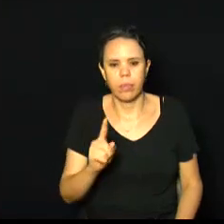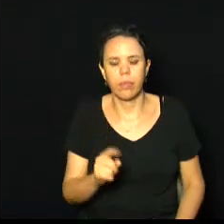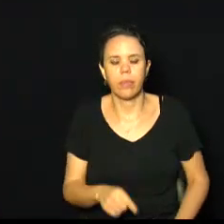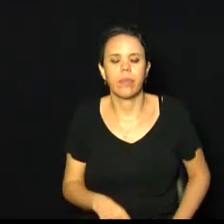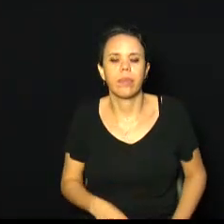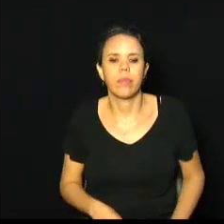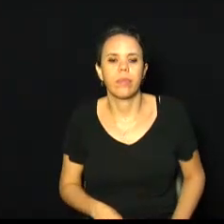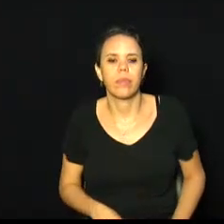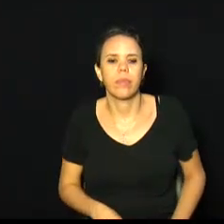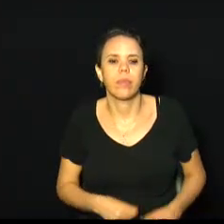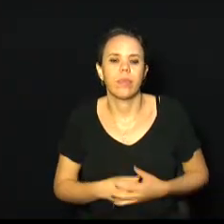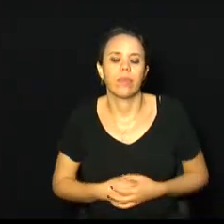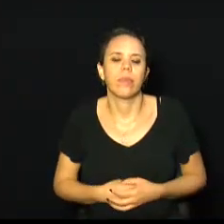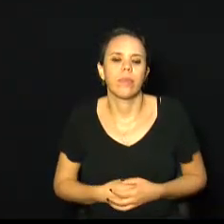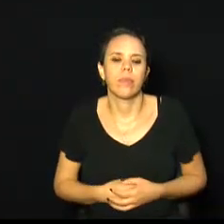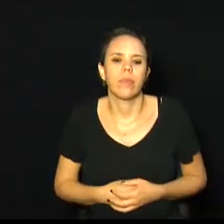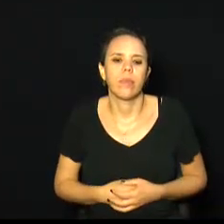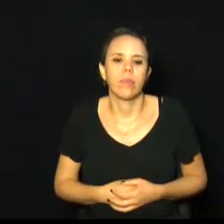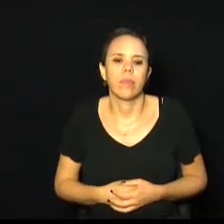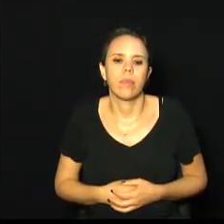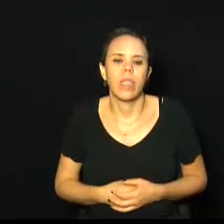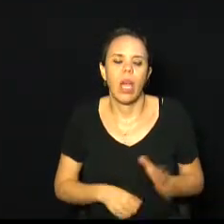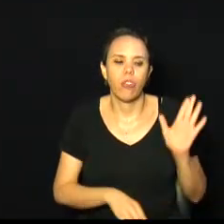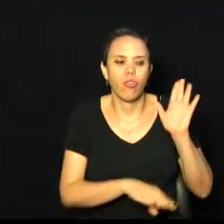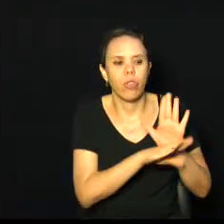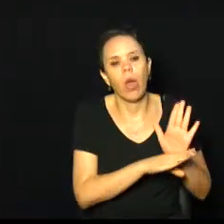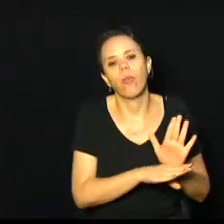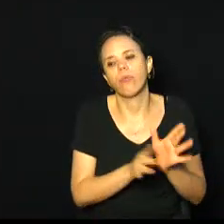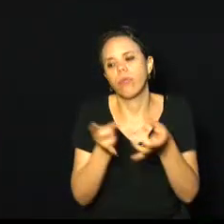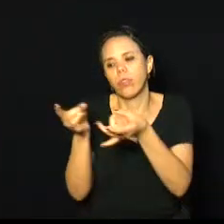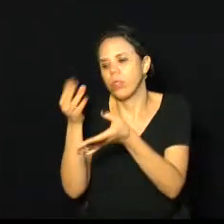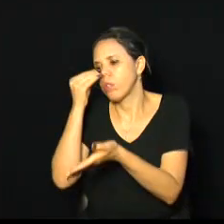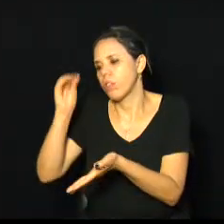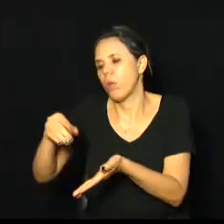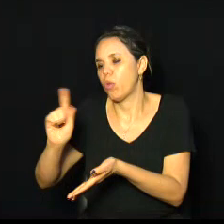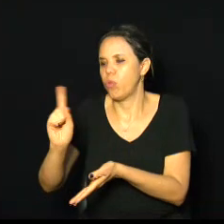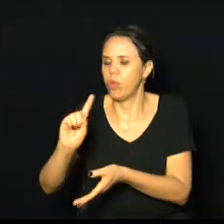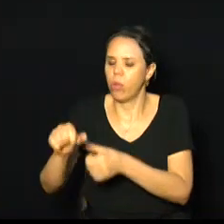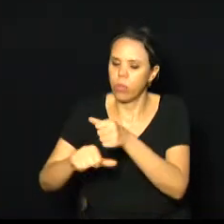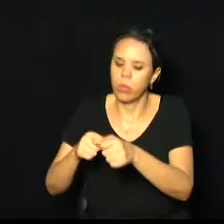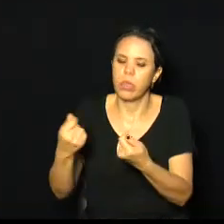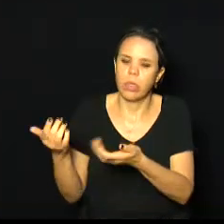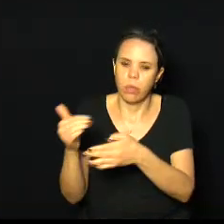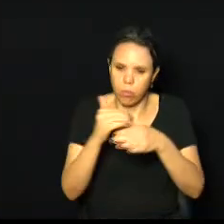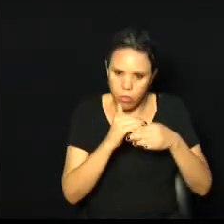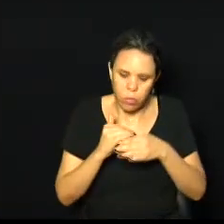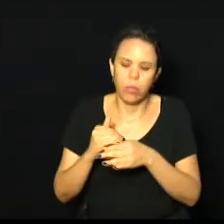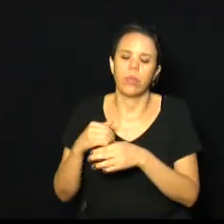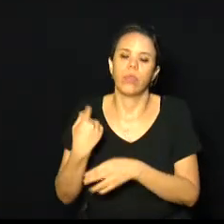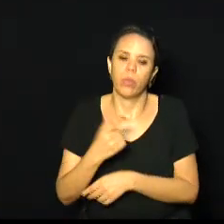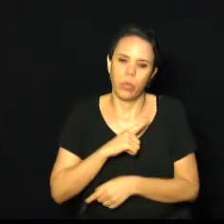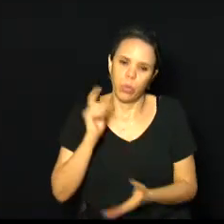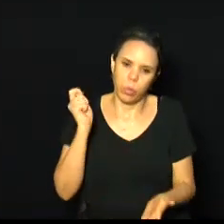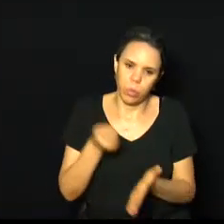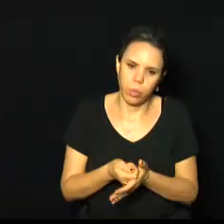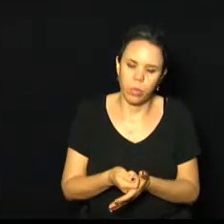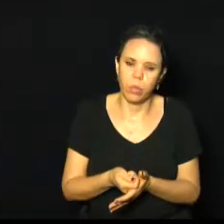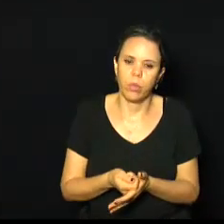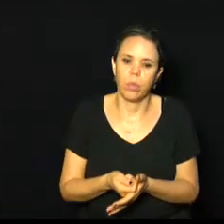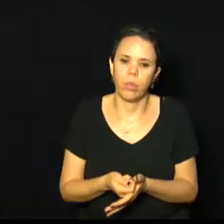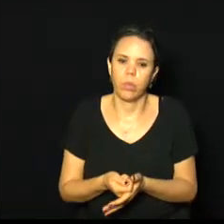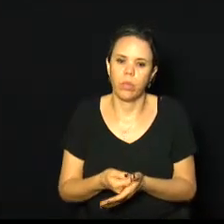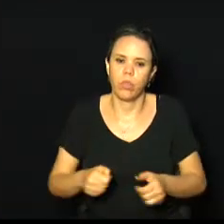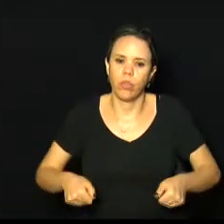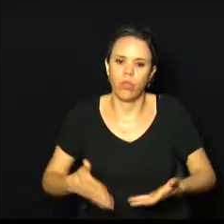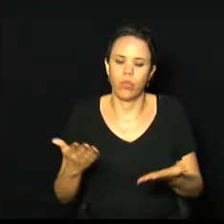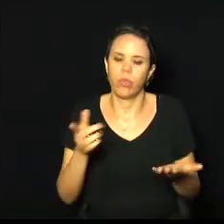né? Não vamos desvestir um santo para vestir outro santo. Só que né, nós estamos pagando. Então, o nosso custo de